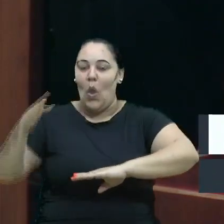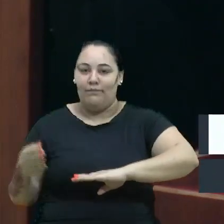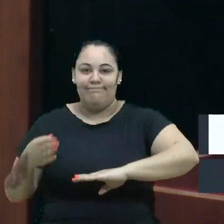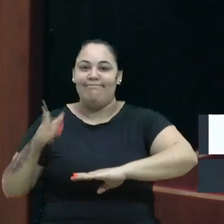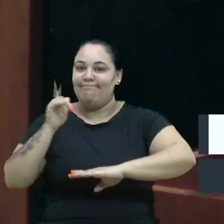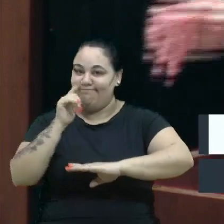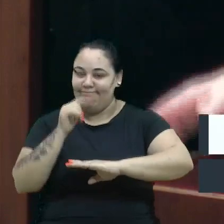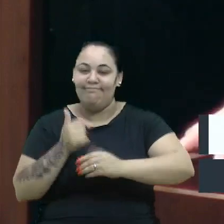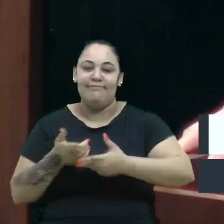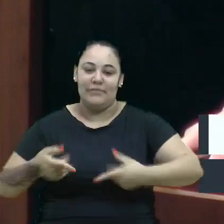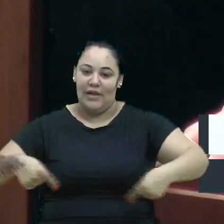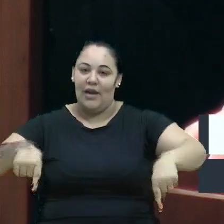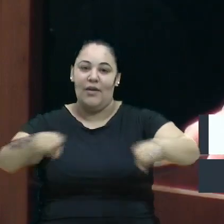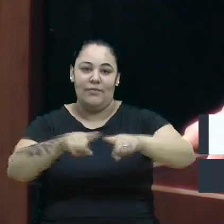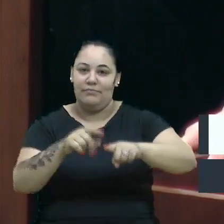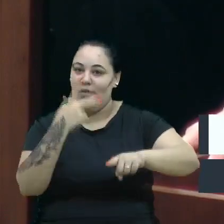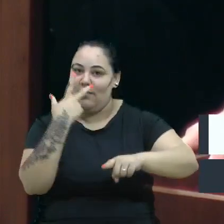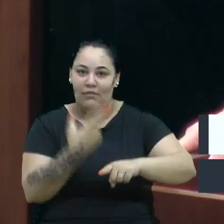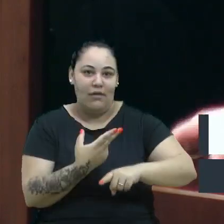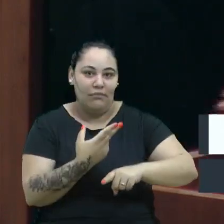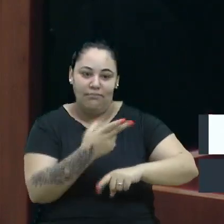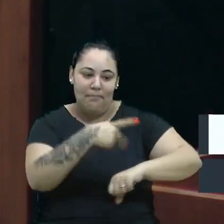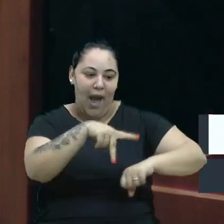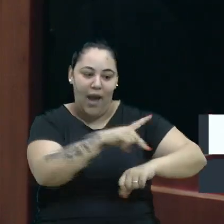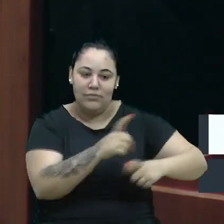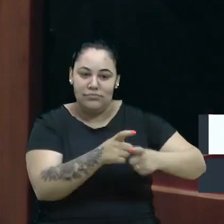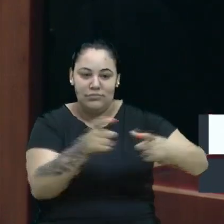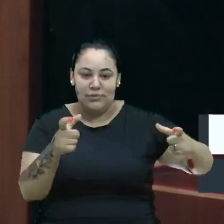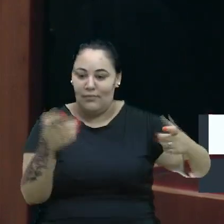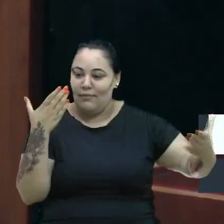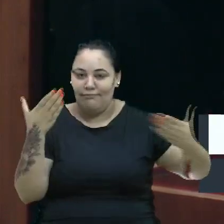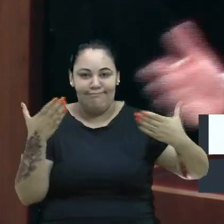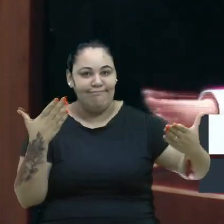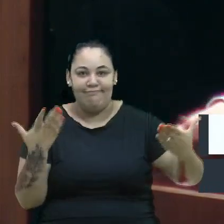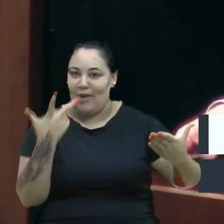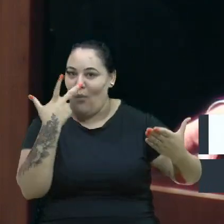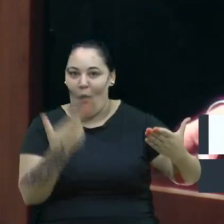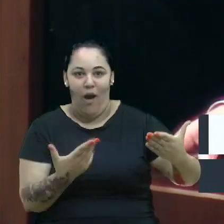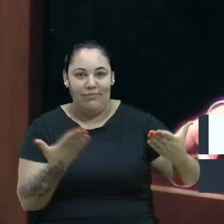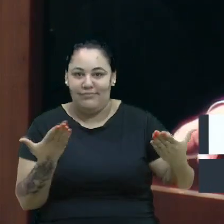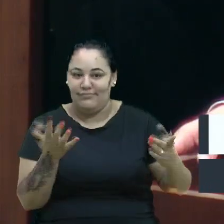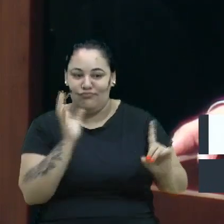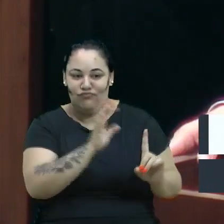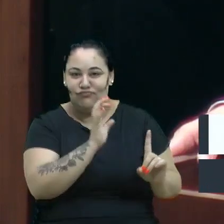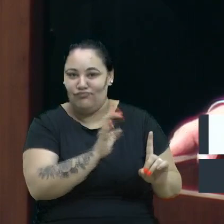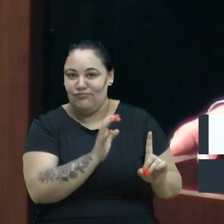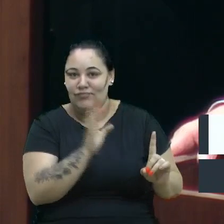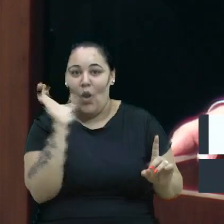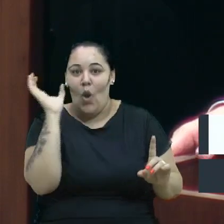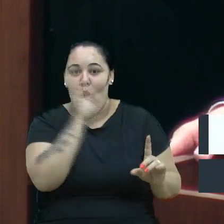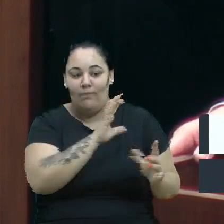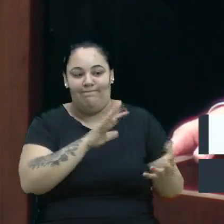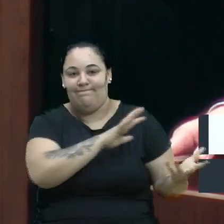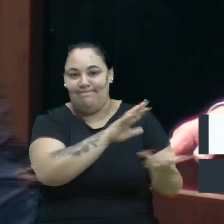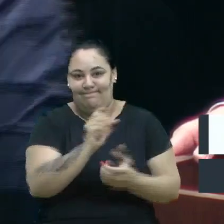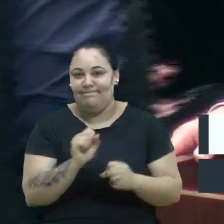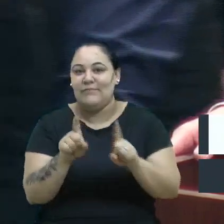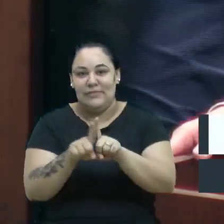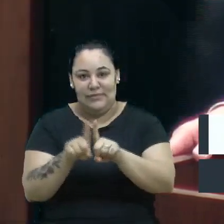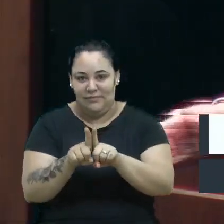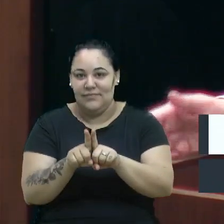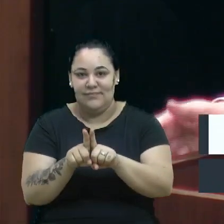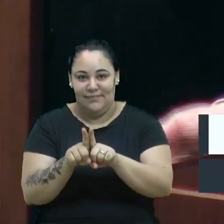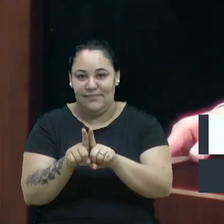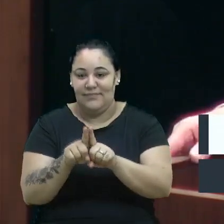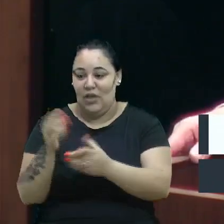chegam a ser tamanho de países até, que afeta vamos dizer, no aquecimento global, toda